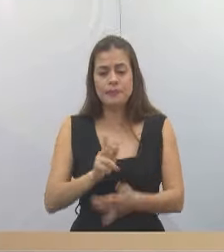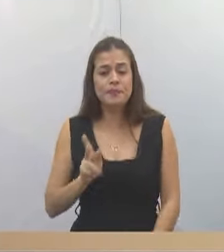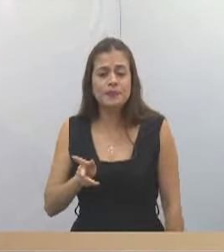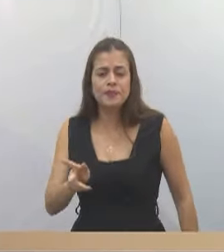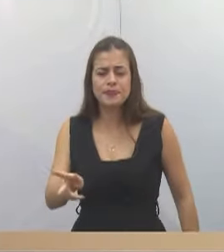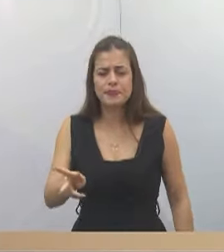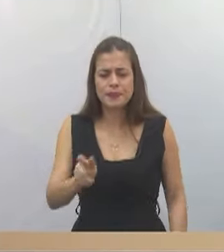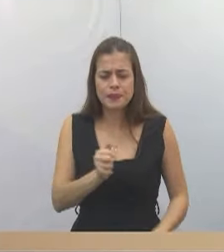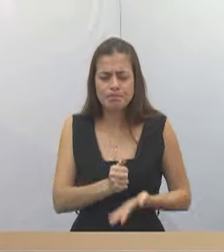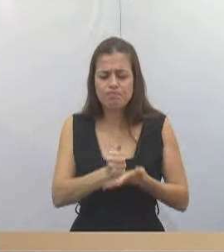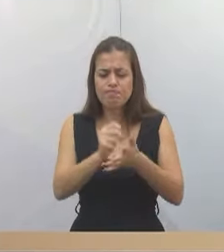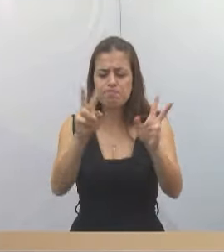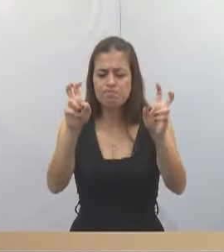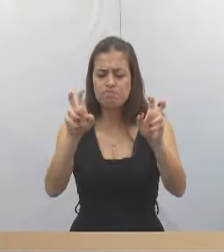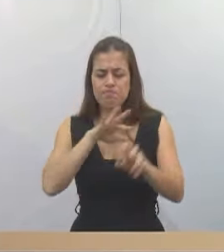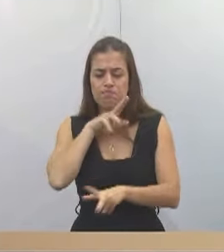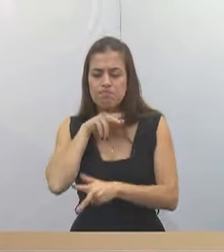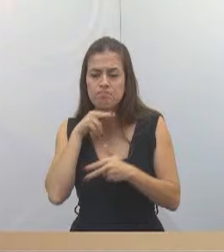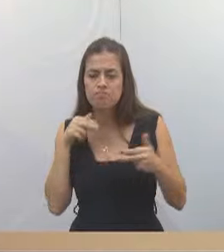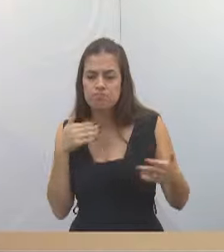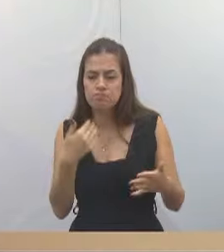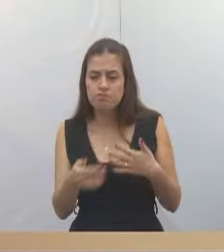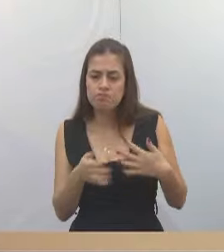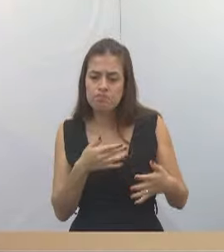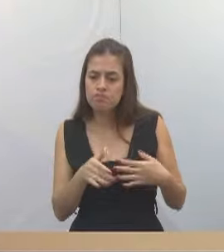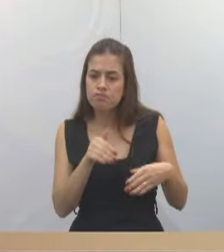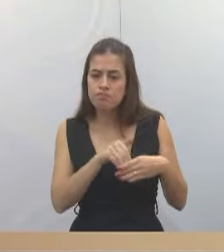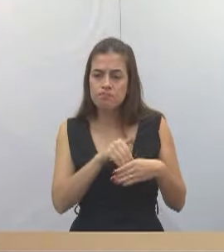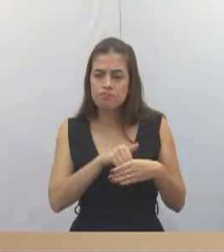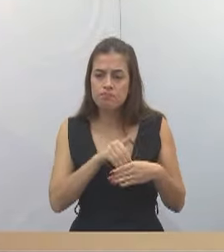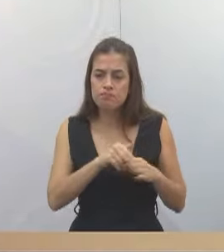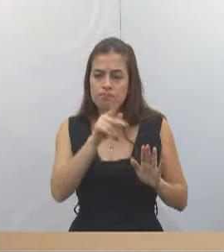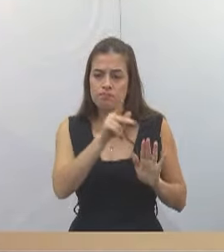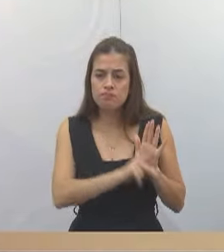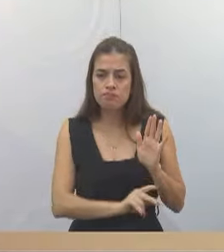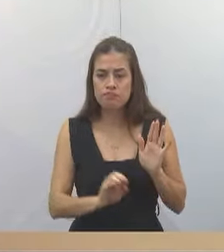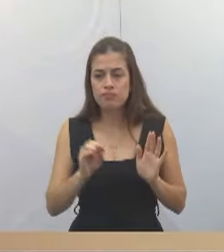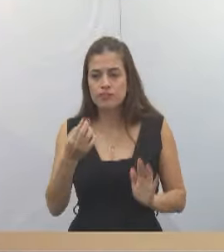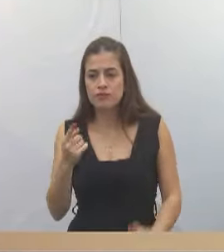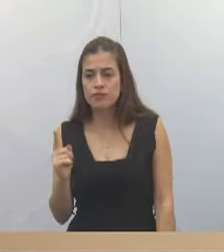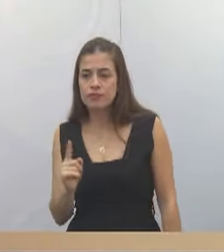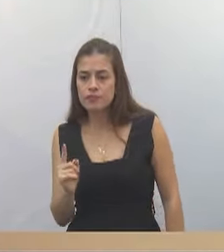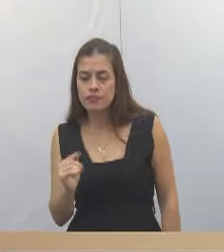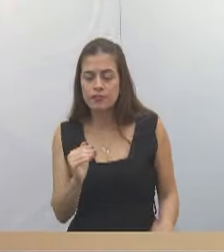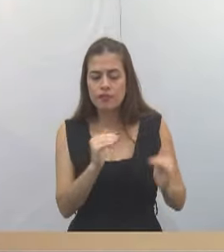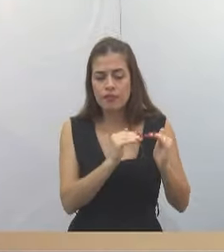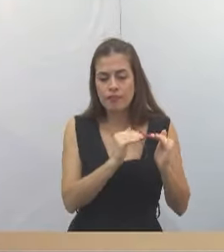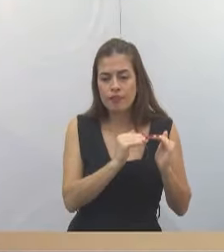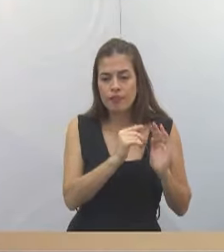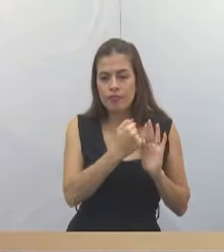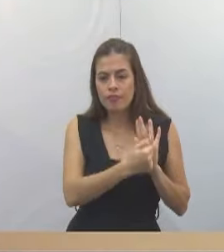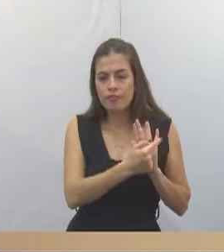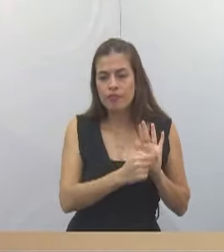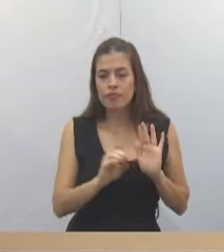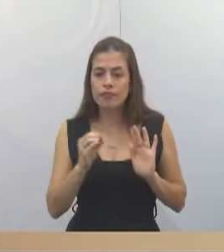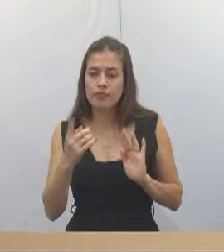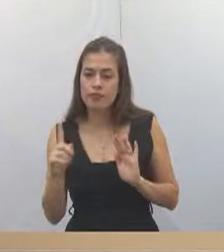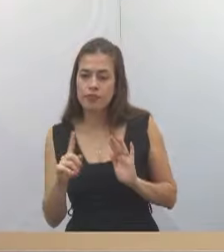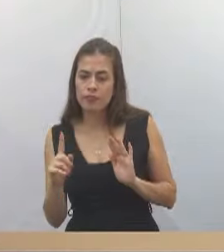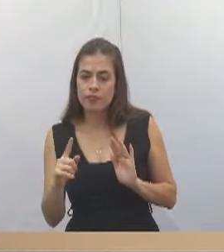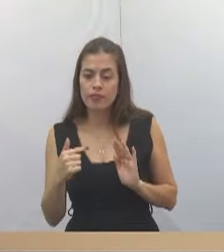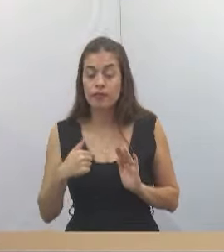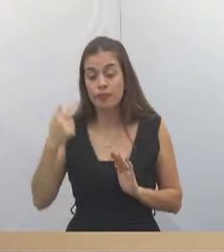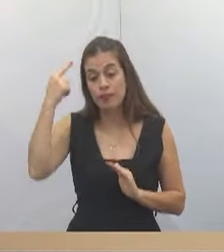apoiar a causa animal. Independente do voto de um projeto ou não, ou a favor de veto ou não, o